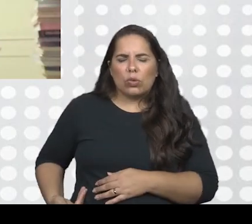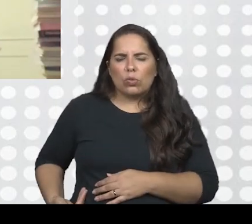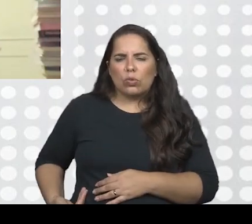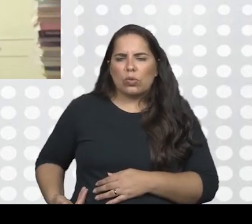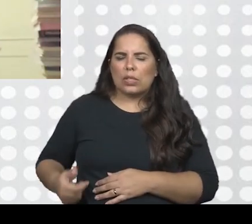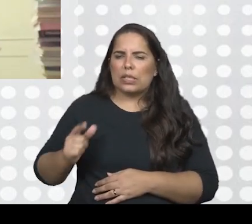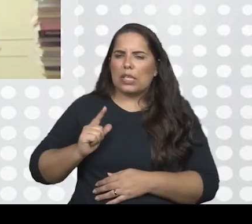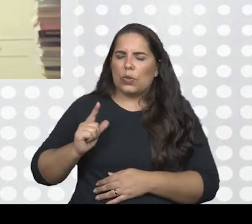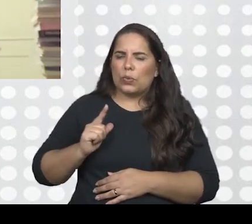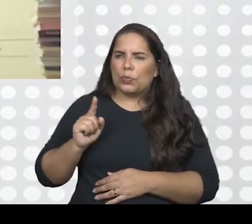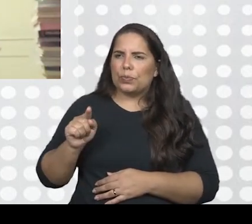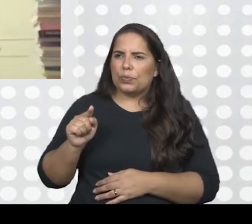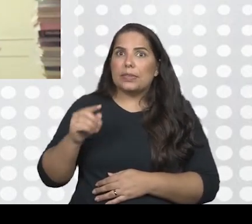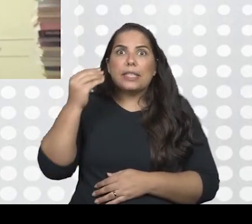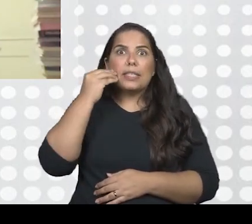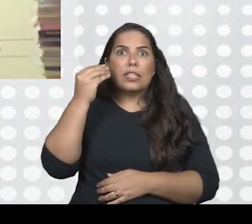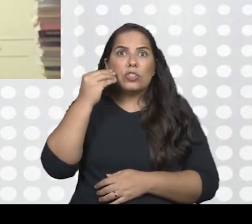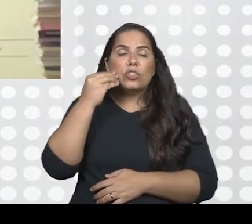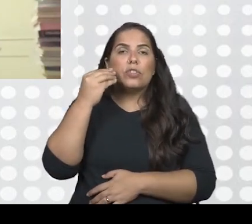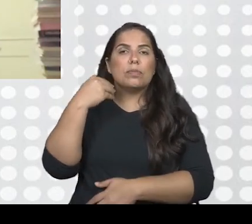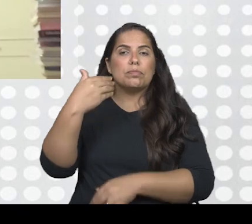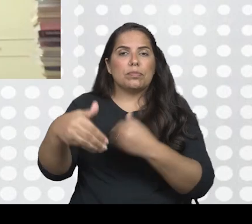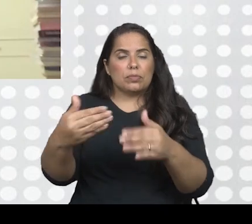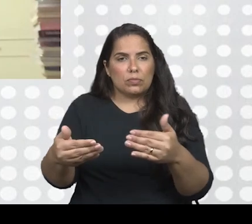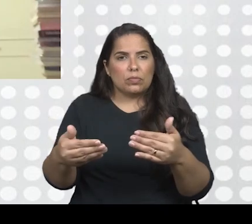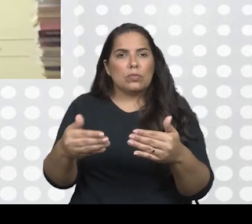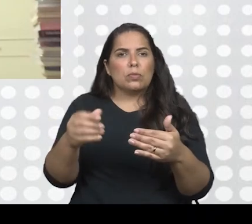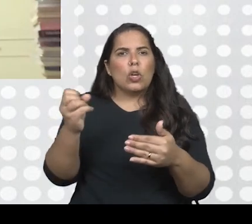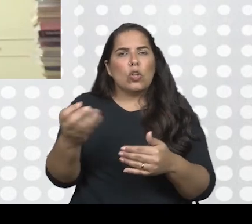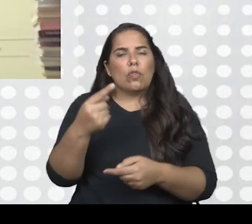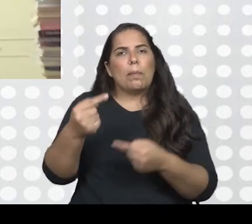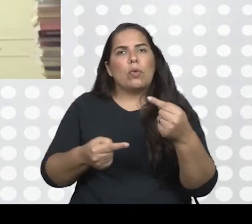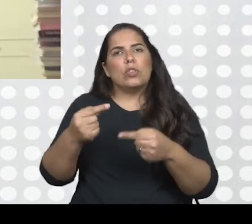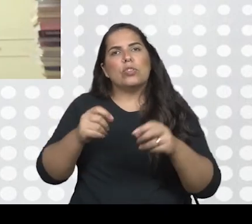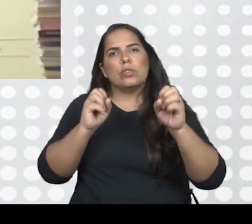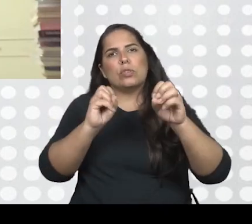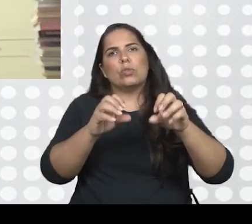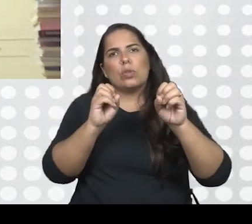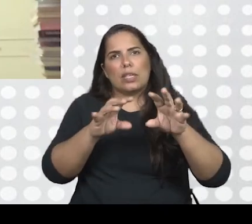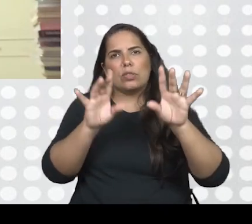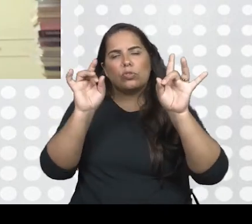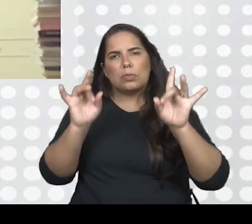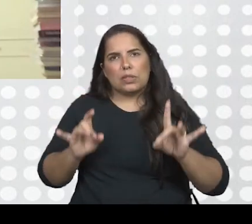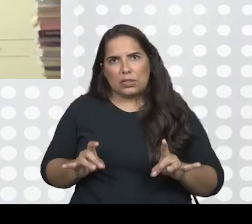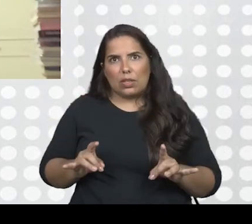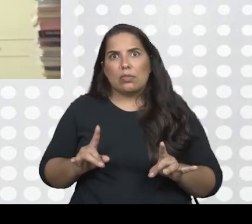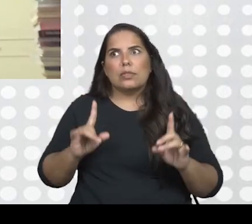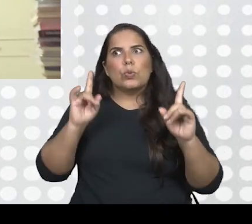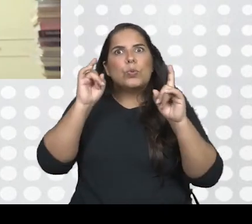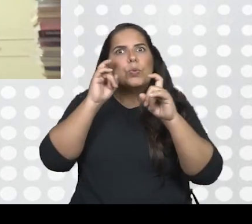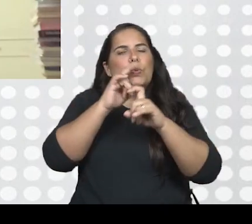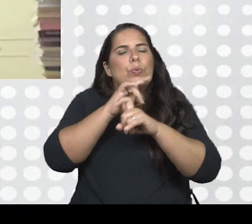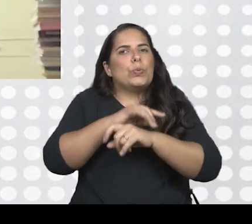com a tentativa de promulgação, né, de uma nova política de educação especial, que foi bem